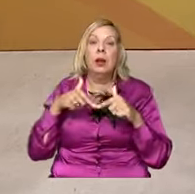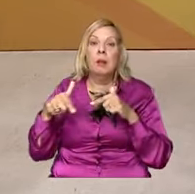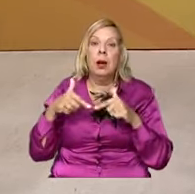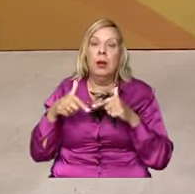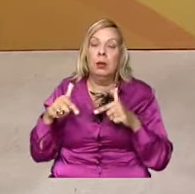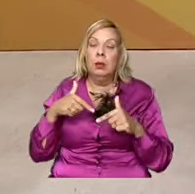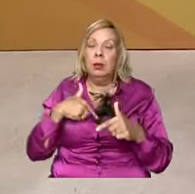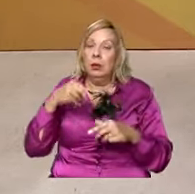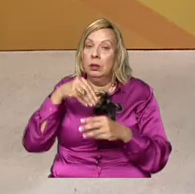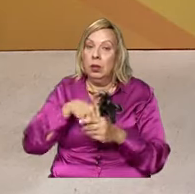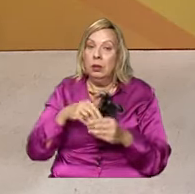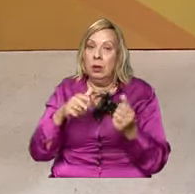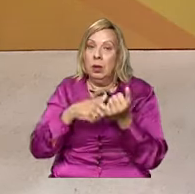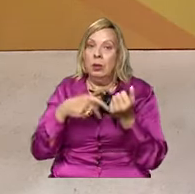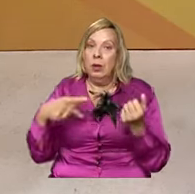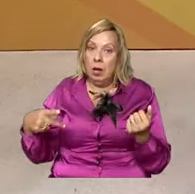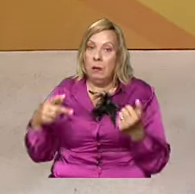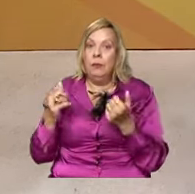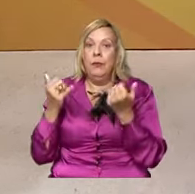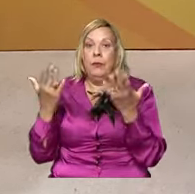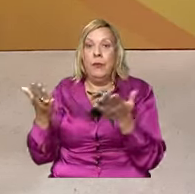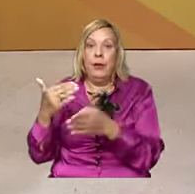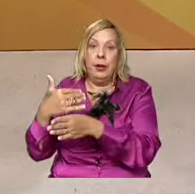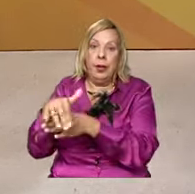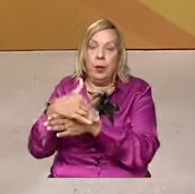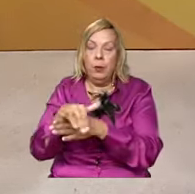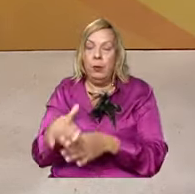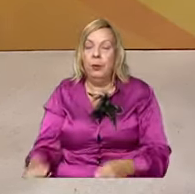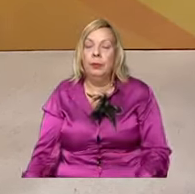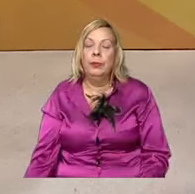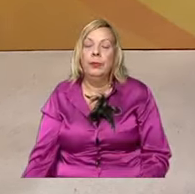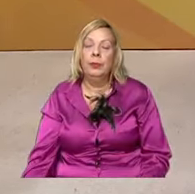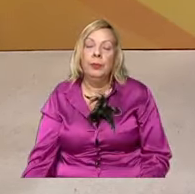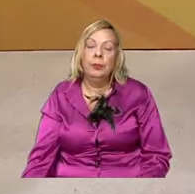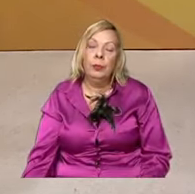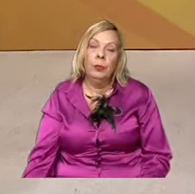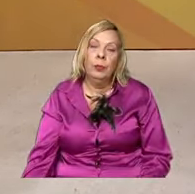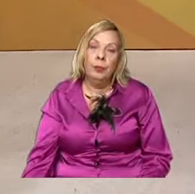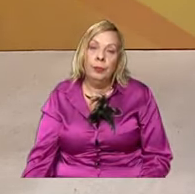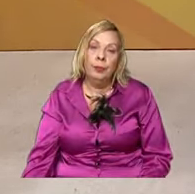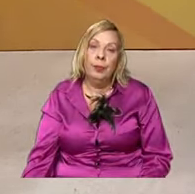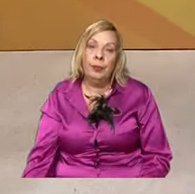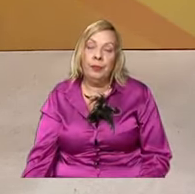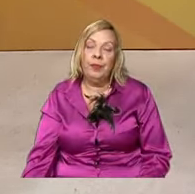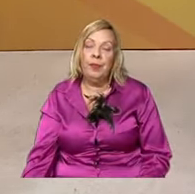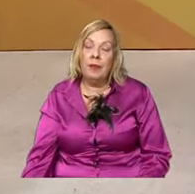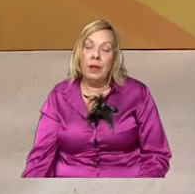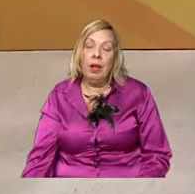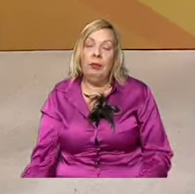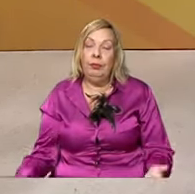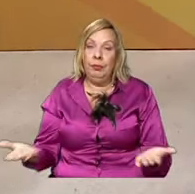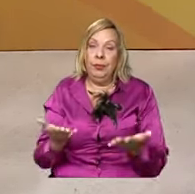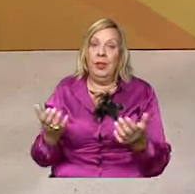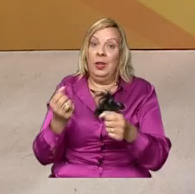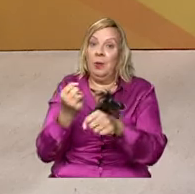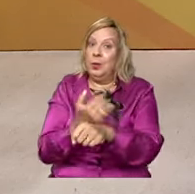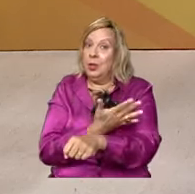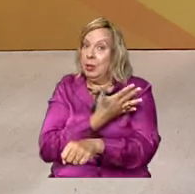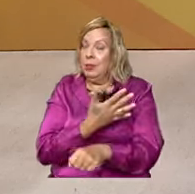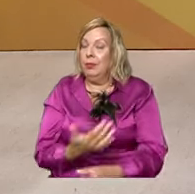são incríveis. Grande beijo para vocês. E agora vamos falar o seguinte. Vamos falar de emoção. Uma emoção que vai além das